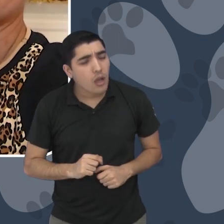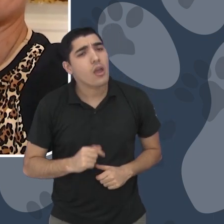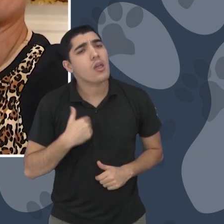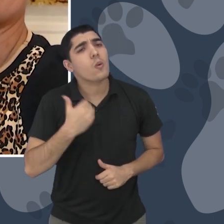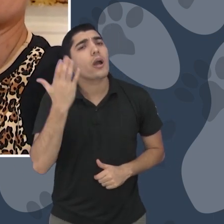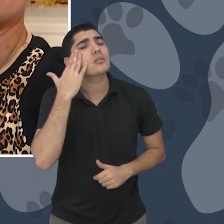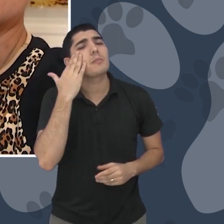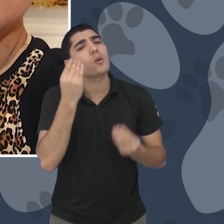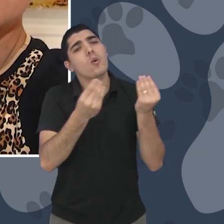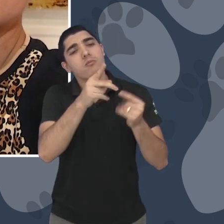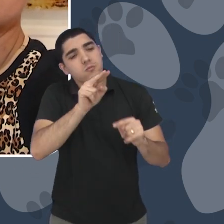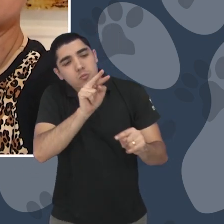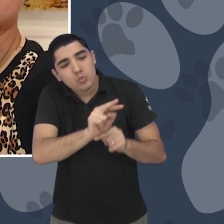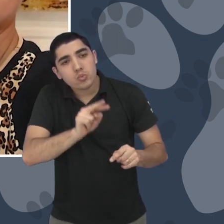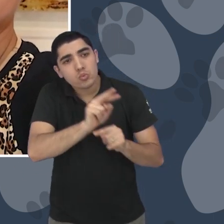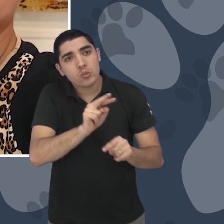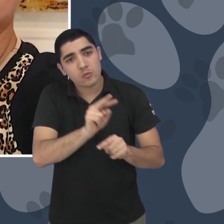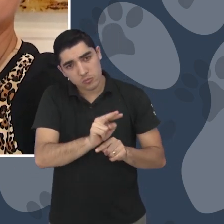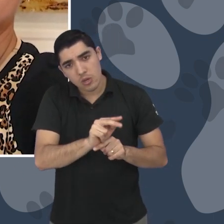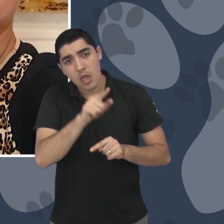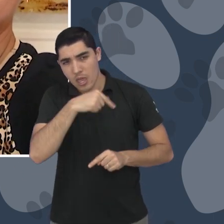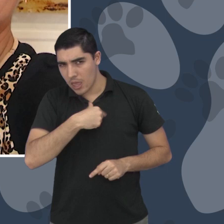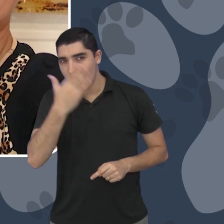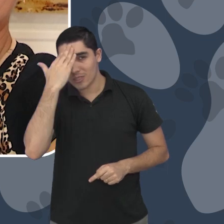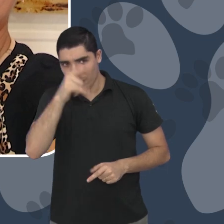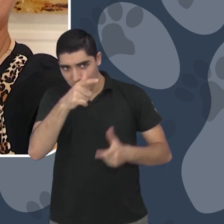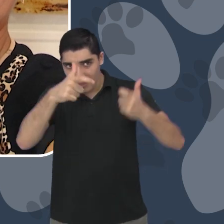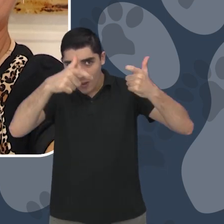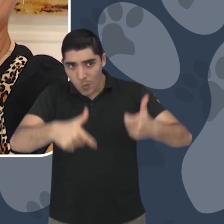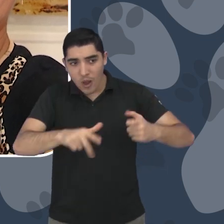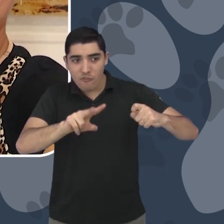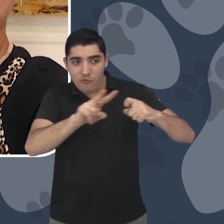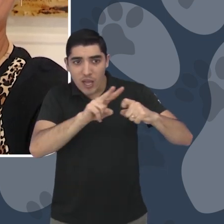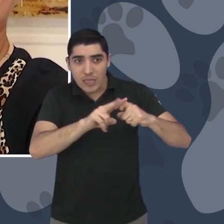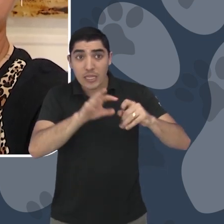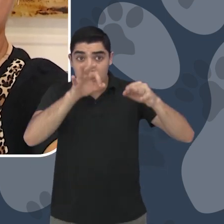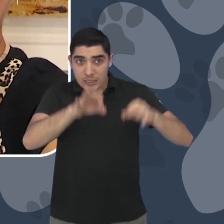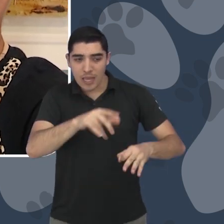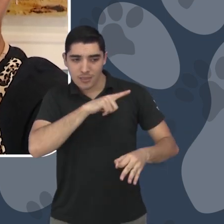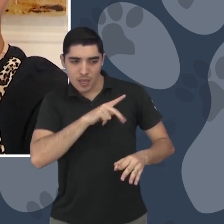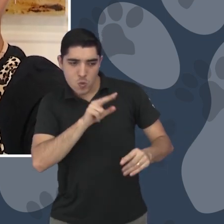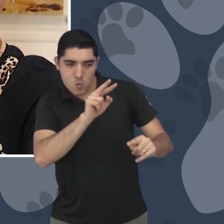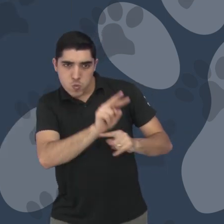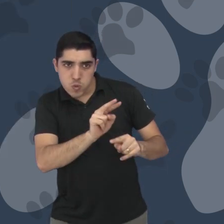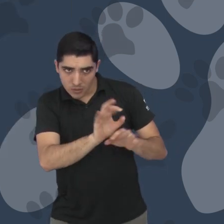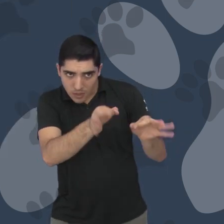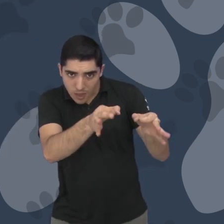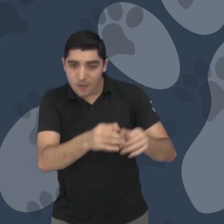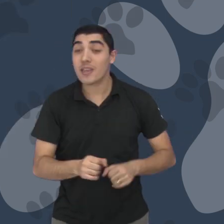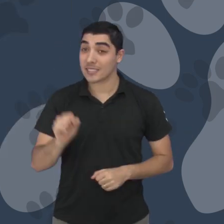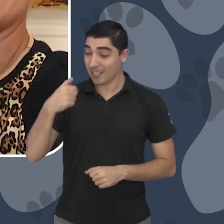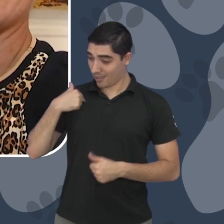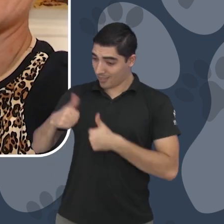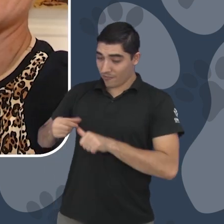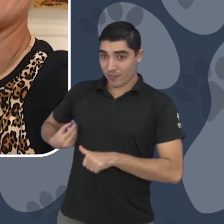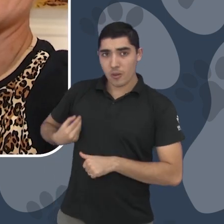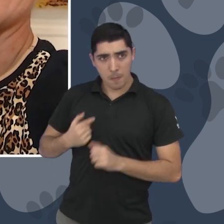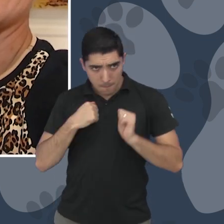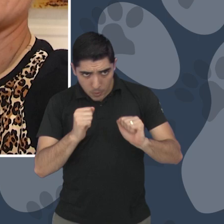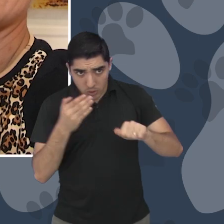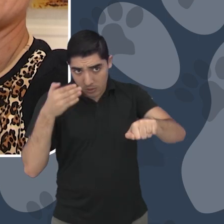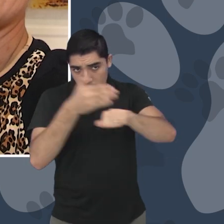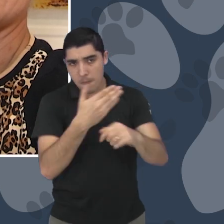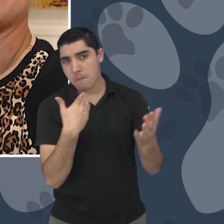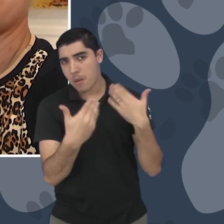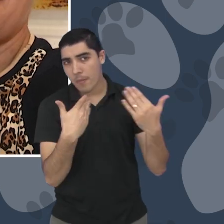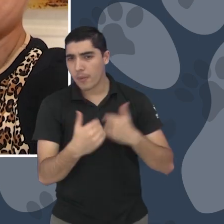cuidados que você tem com a saúde bucal dele hoje em dia e eu sei que você está numa clínica onde ele recebe parte desses cuidados, né? Tô sim. Posso ir até aí pra